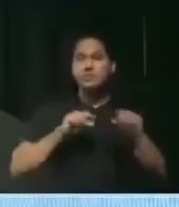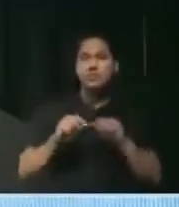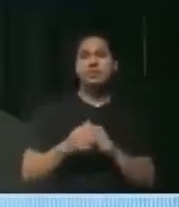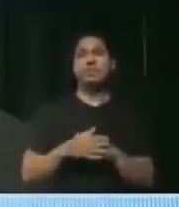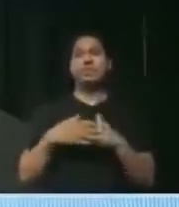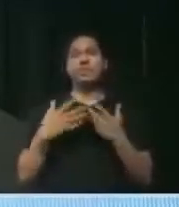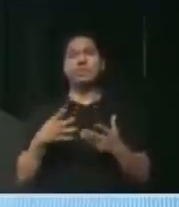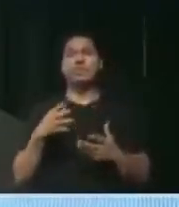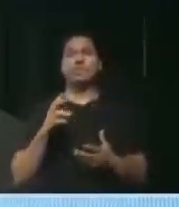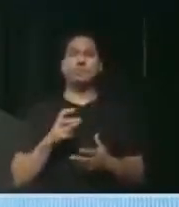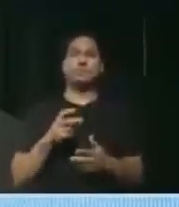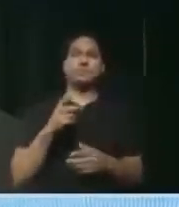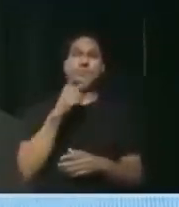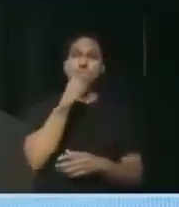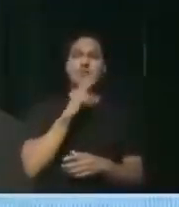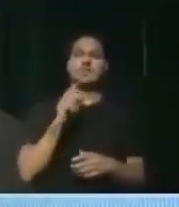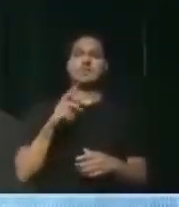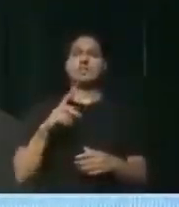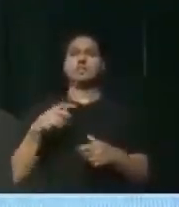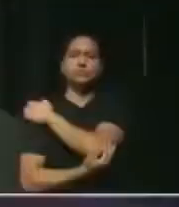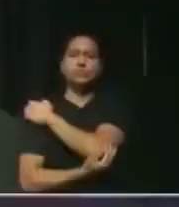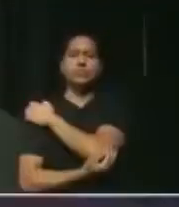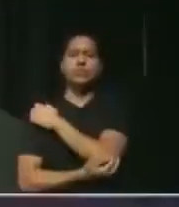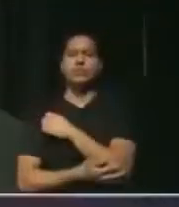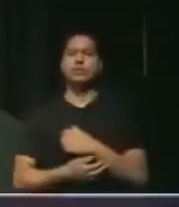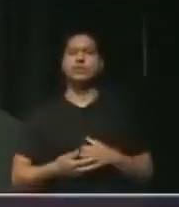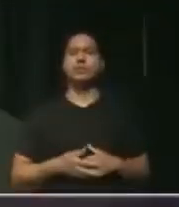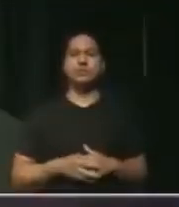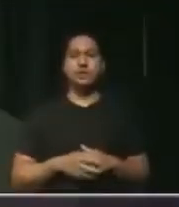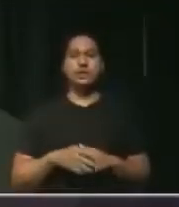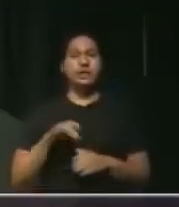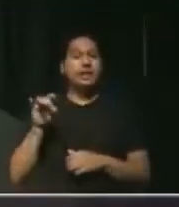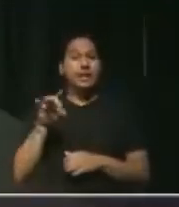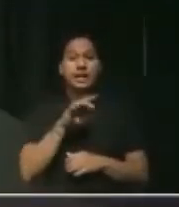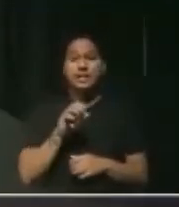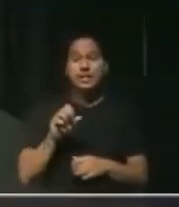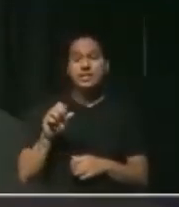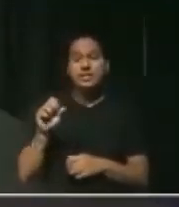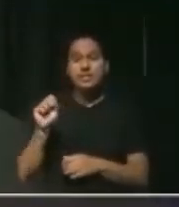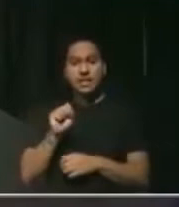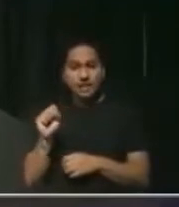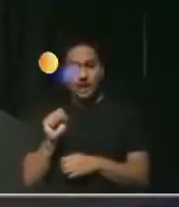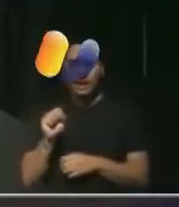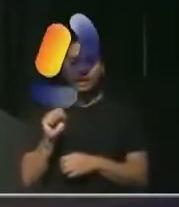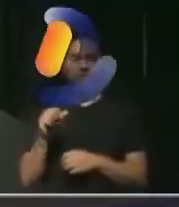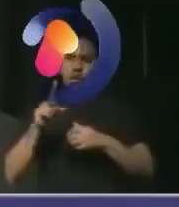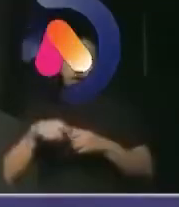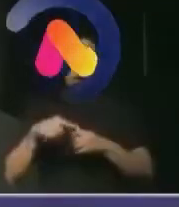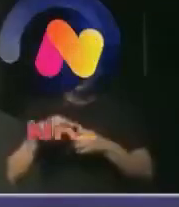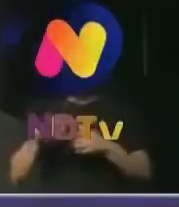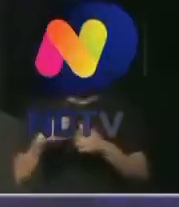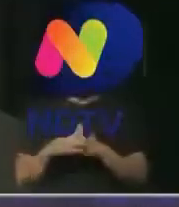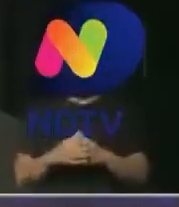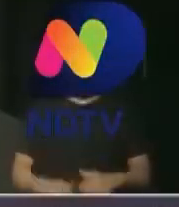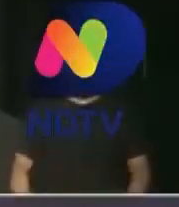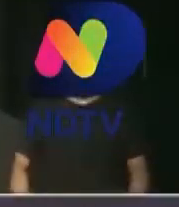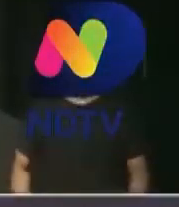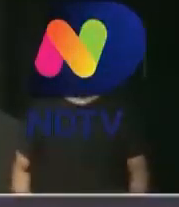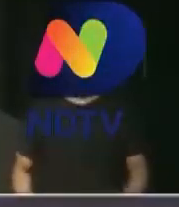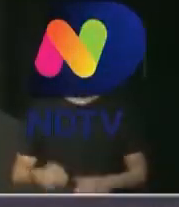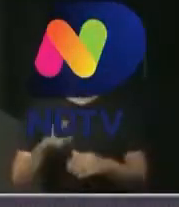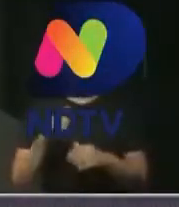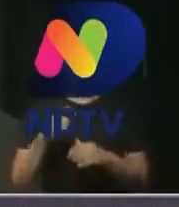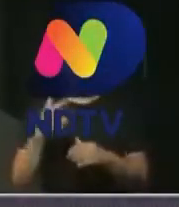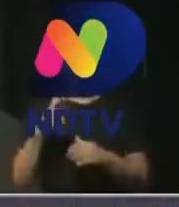no estado de forma híbrida além do público presencial ilimitado no centro-sul as discussões em breve